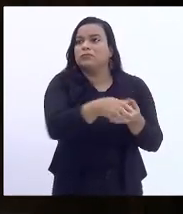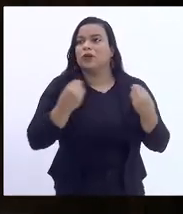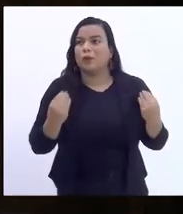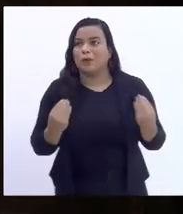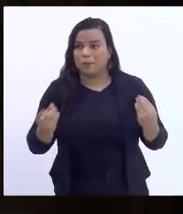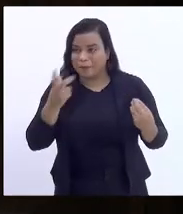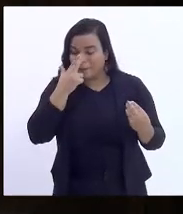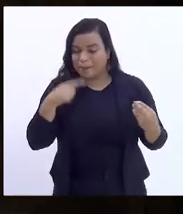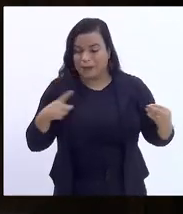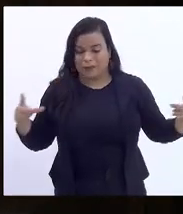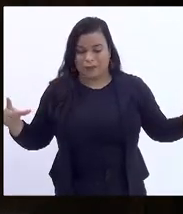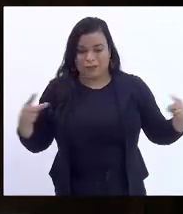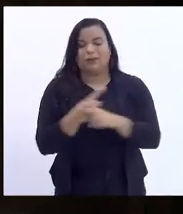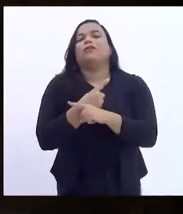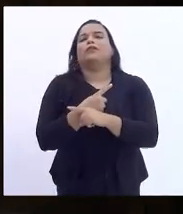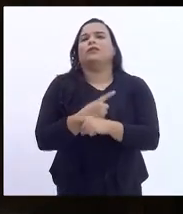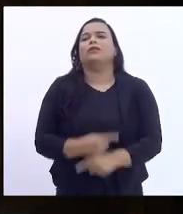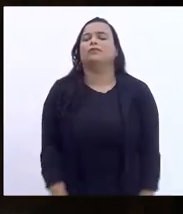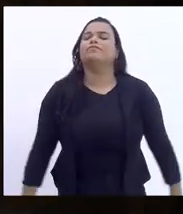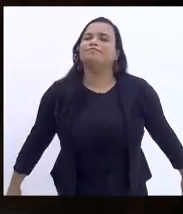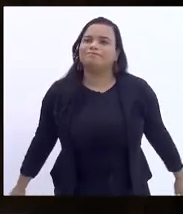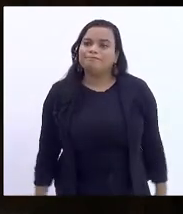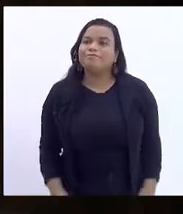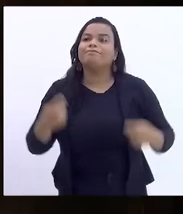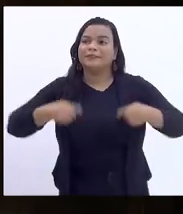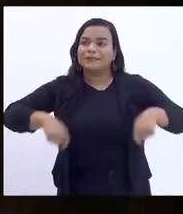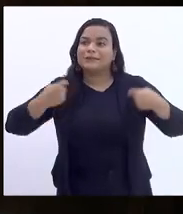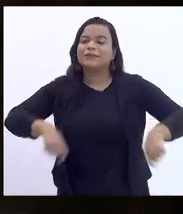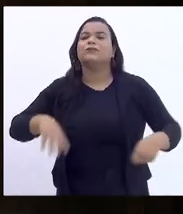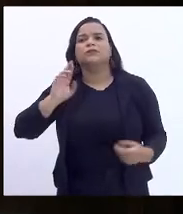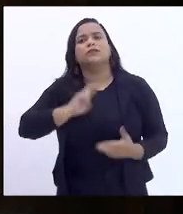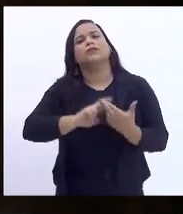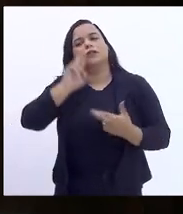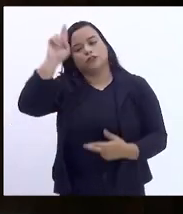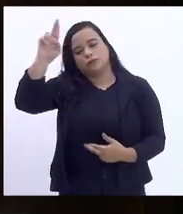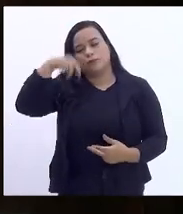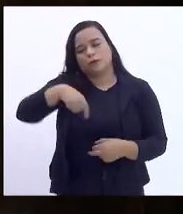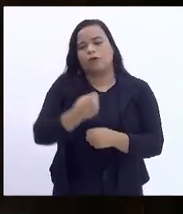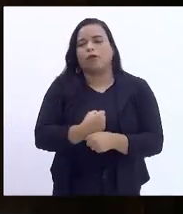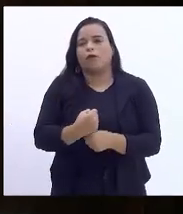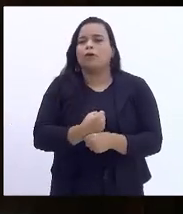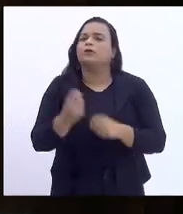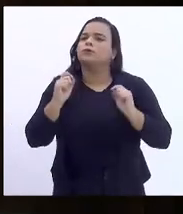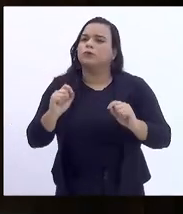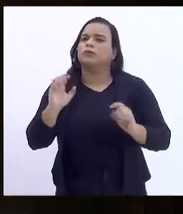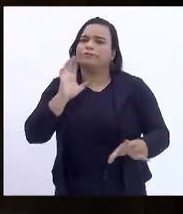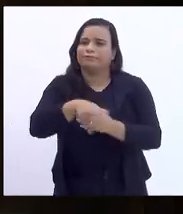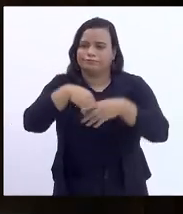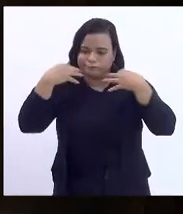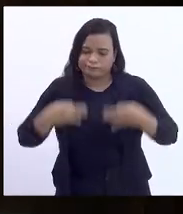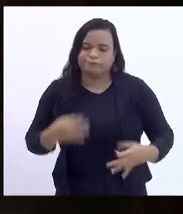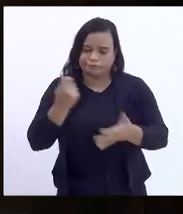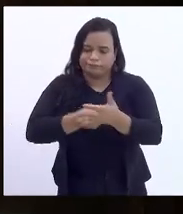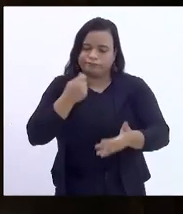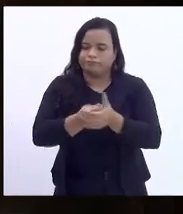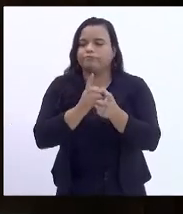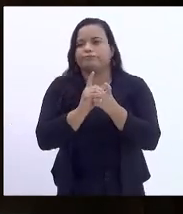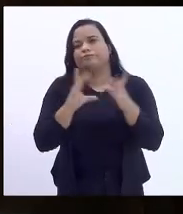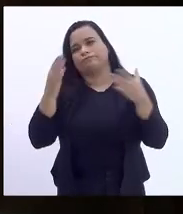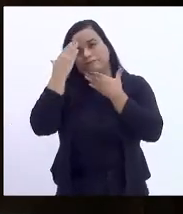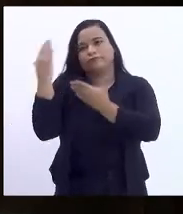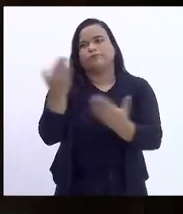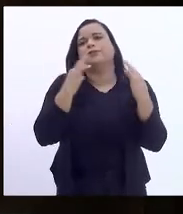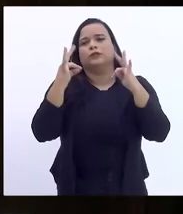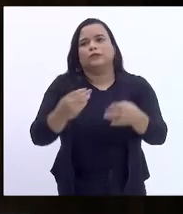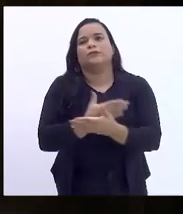contradição então nós tempo ter responsabilidade se ano de fazer a luta pela democracia Obrigado a